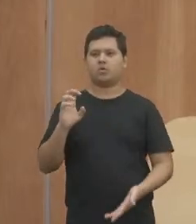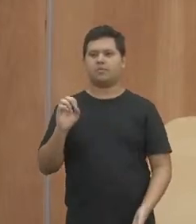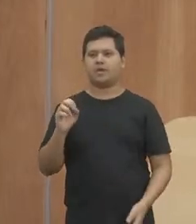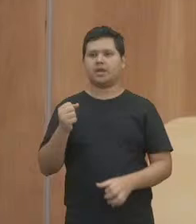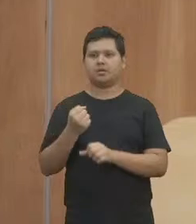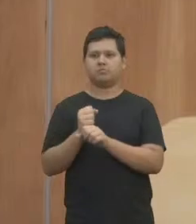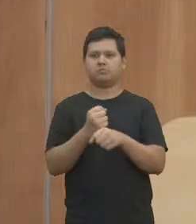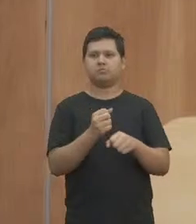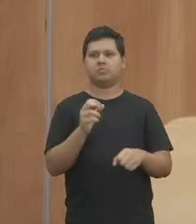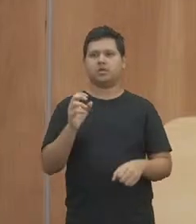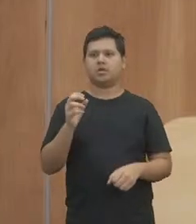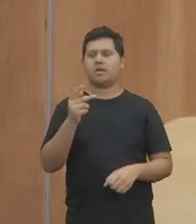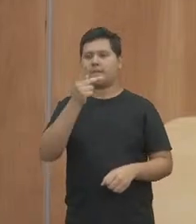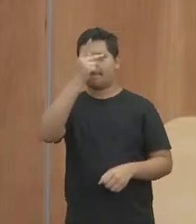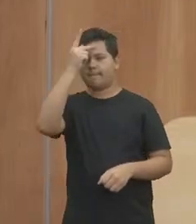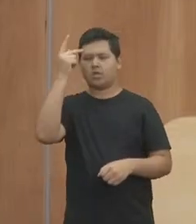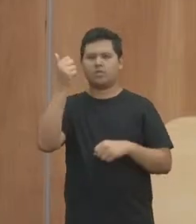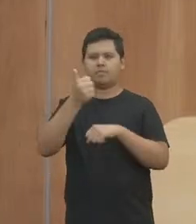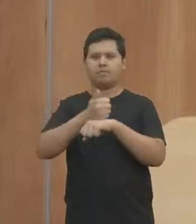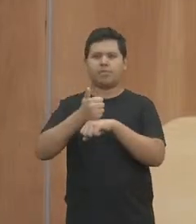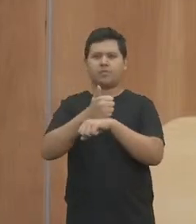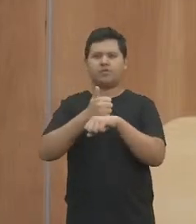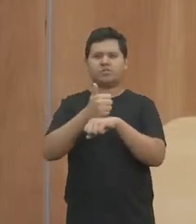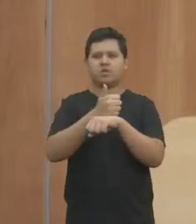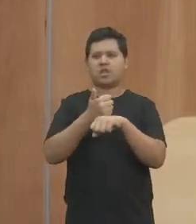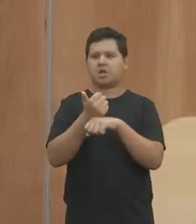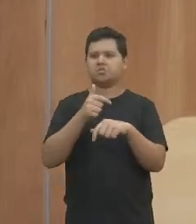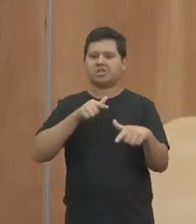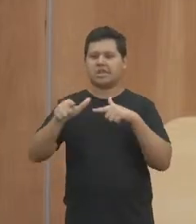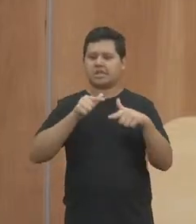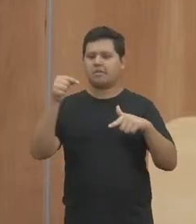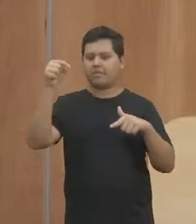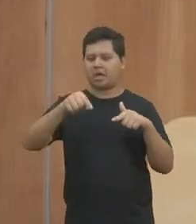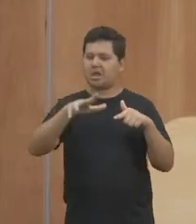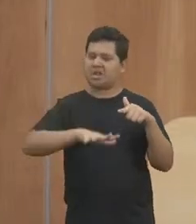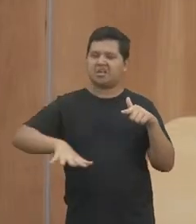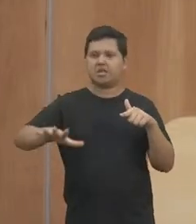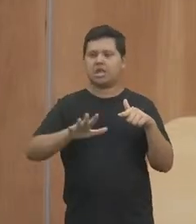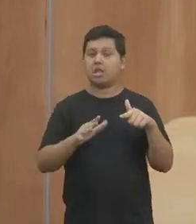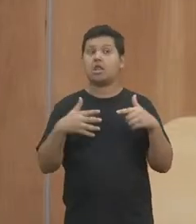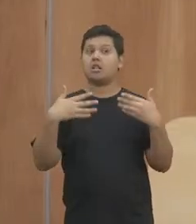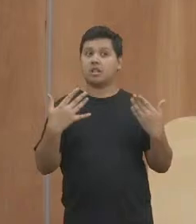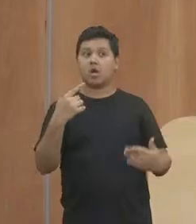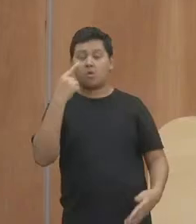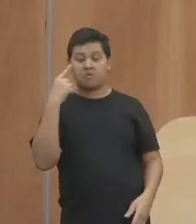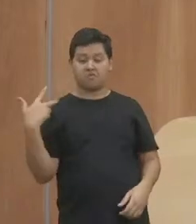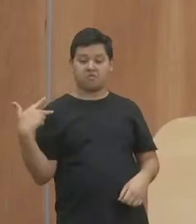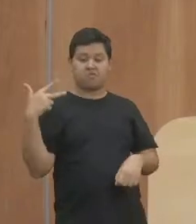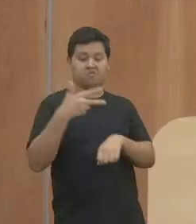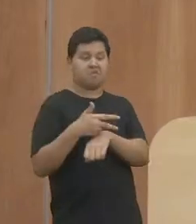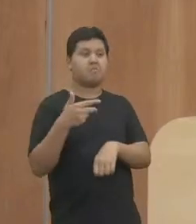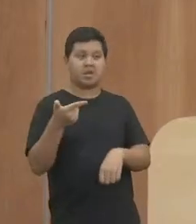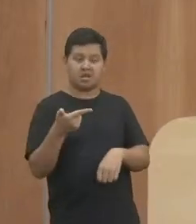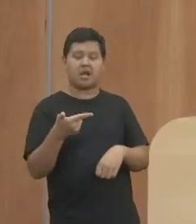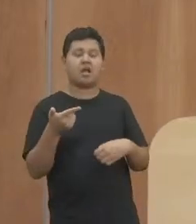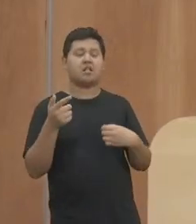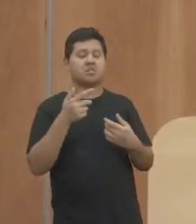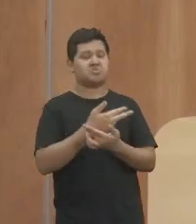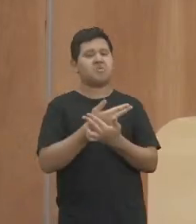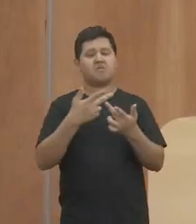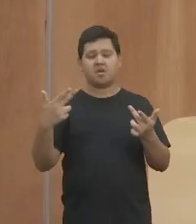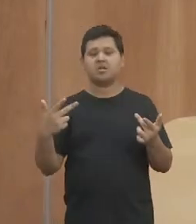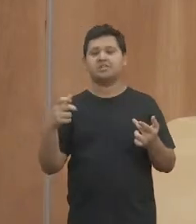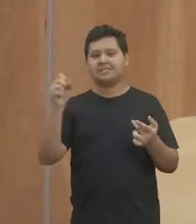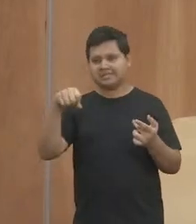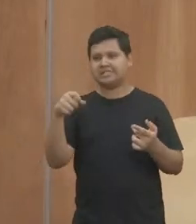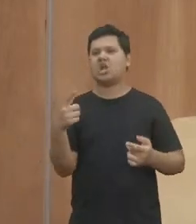Secretaria Legislativa. Sempre que esses profissionais estão dedicados a acompanhar uma sessão de homenagem e não a desenvolver o trabalho regular que eles têm que desenvolver,